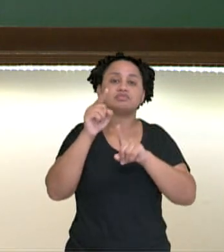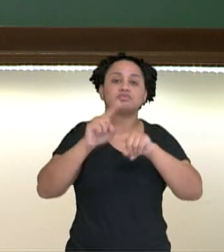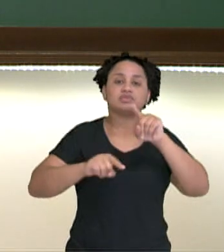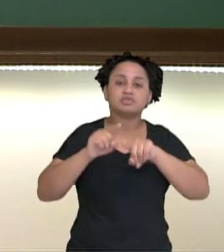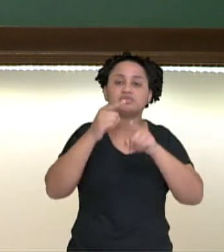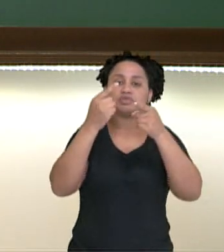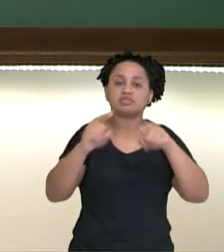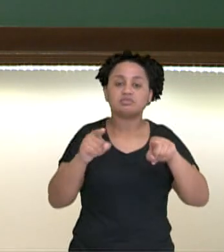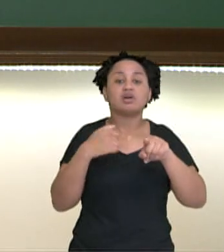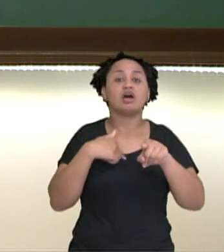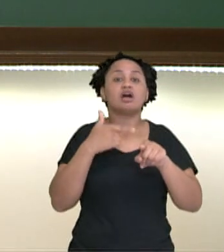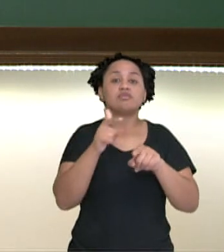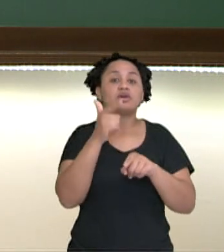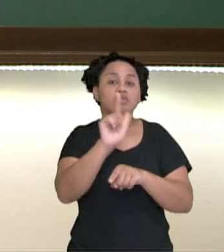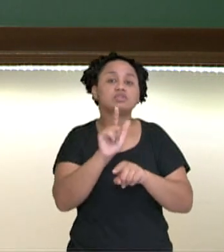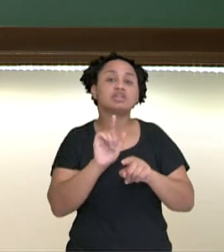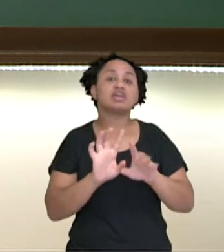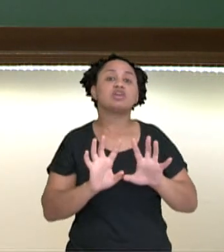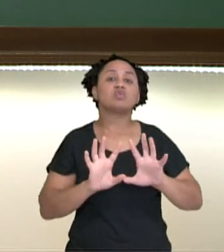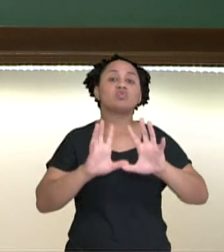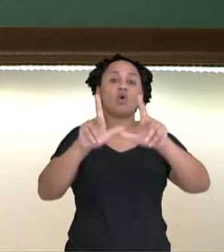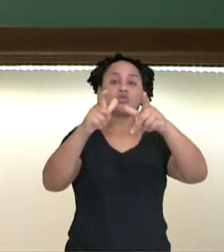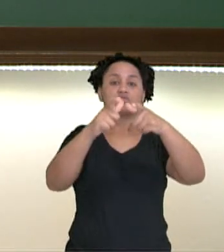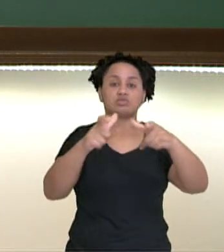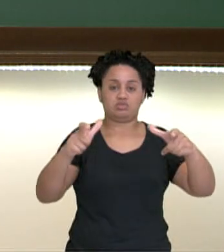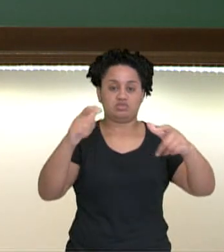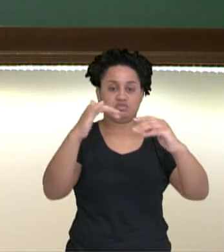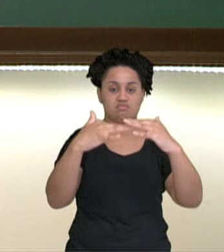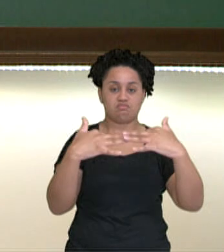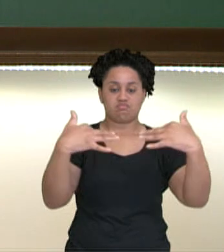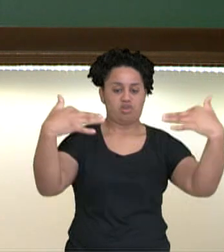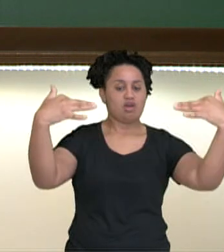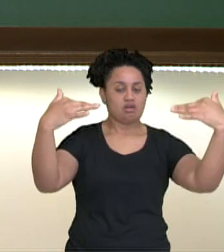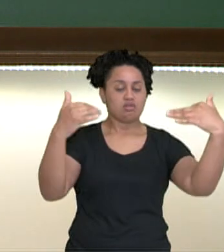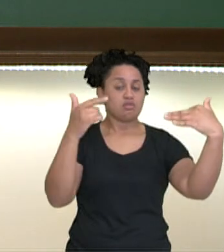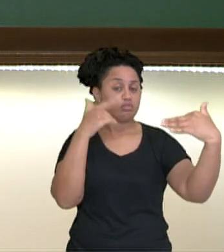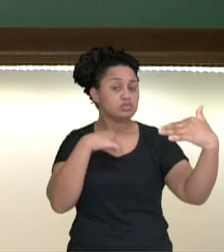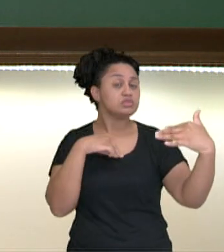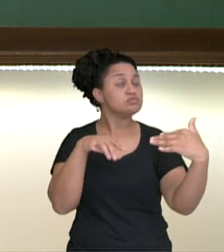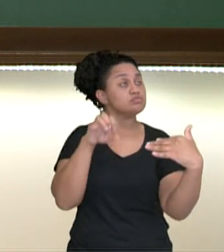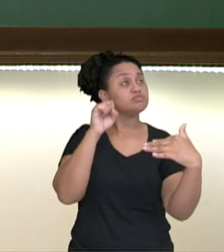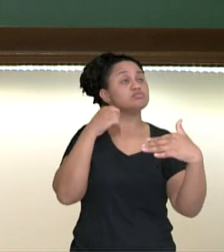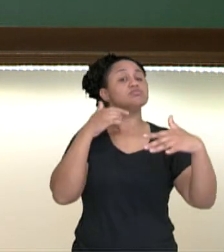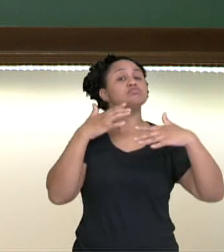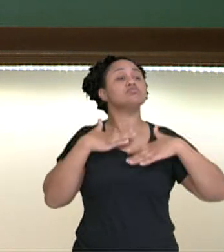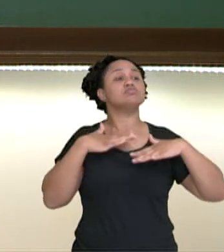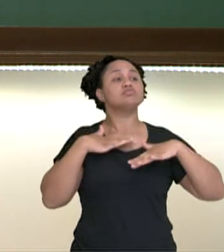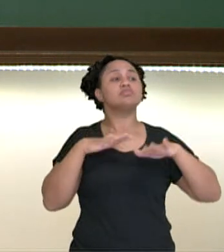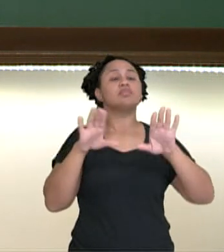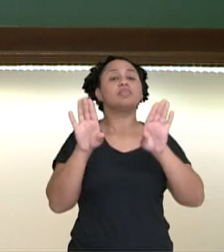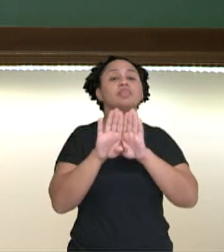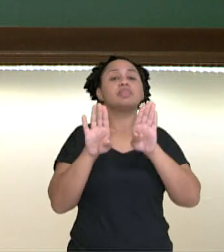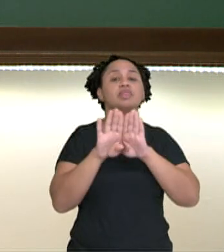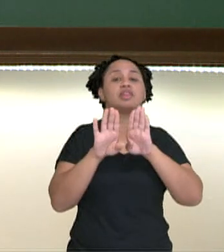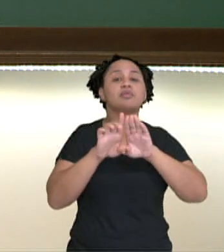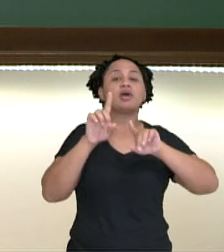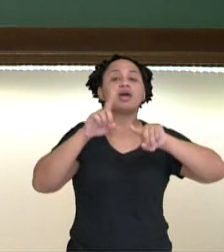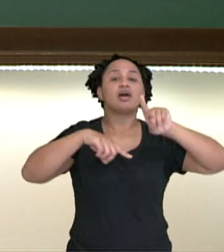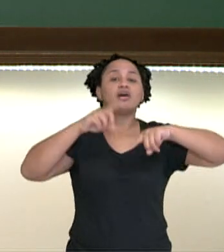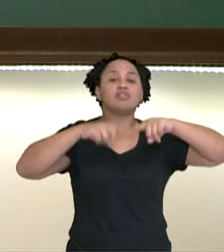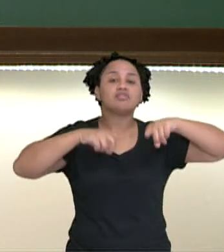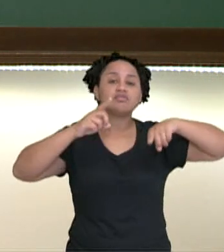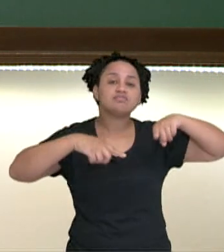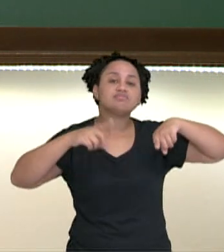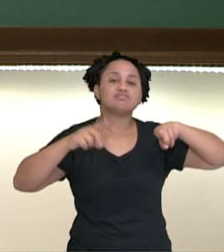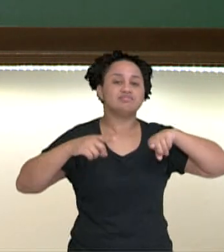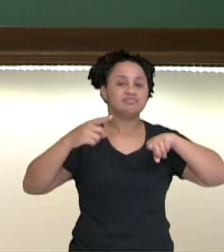instrumentos para atingir a plateia, como também aumentar a variedade